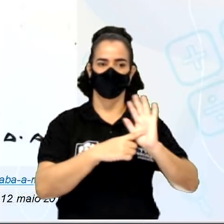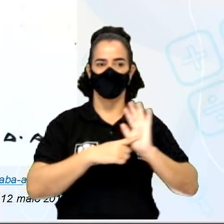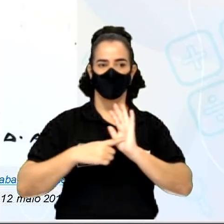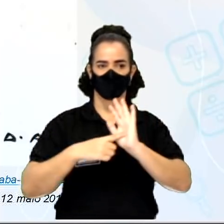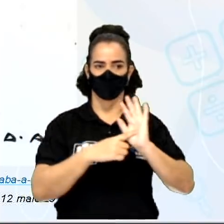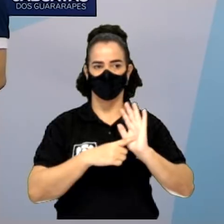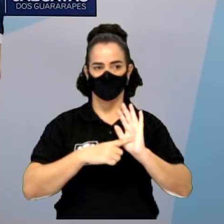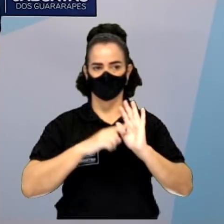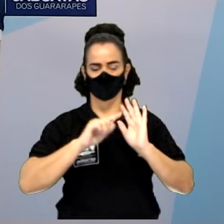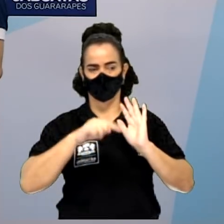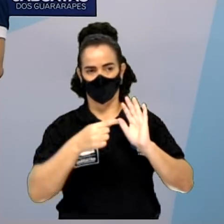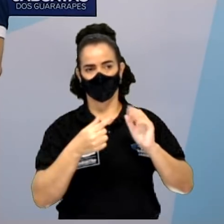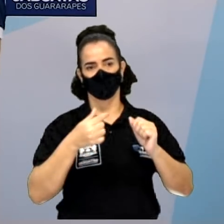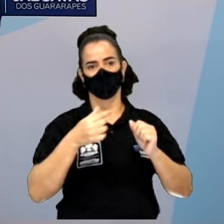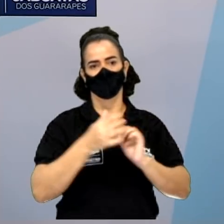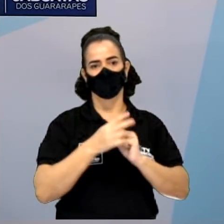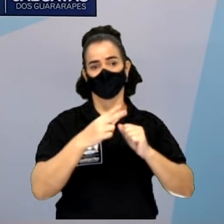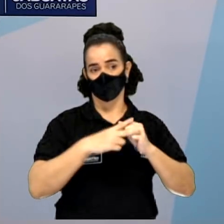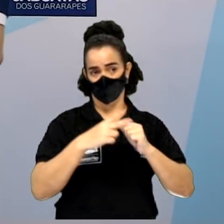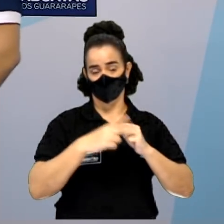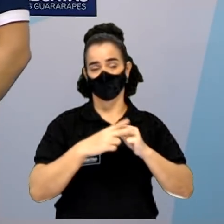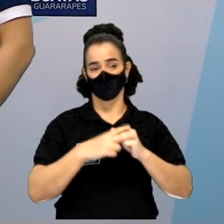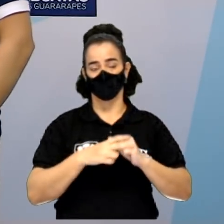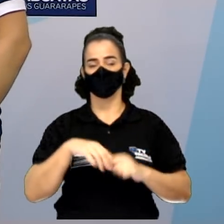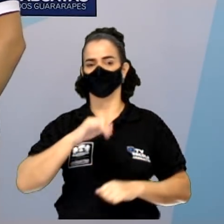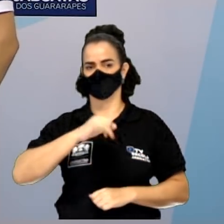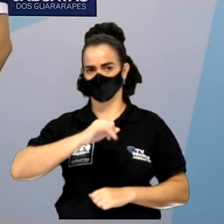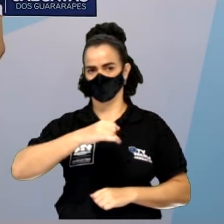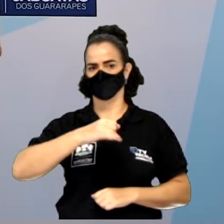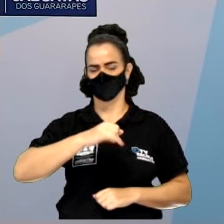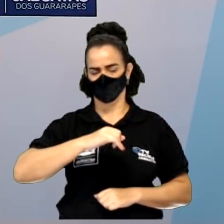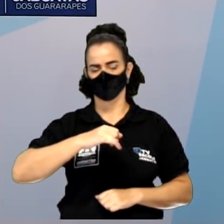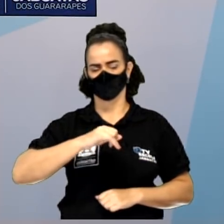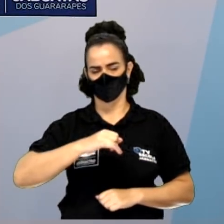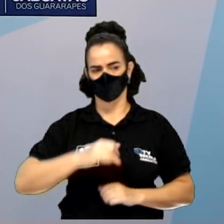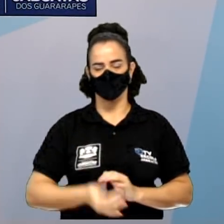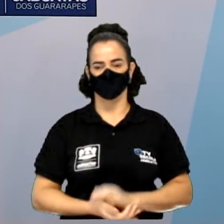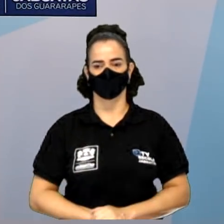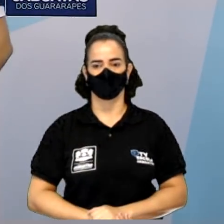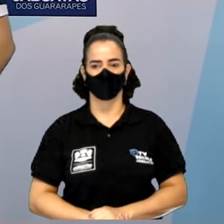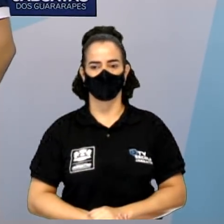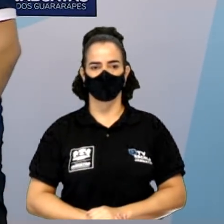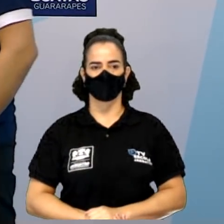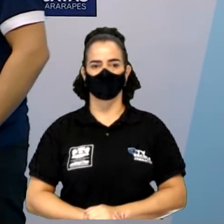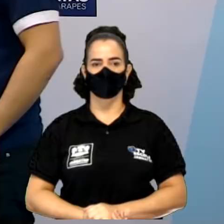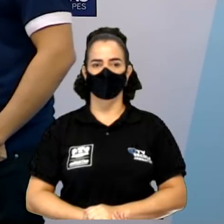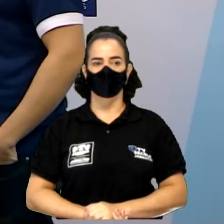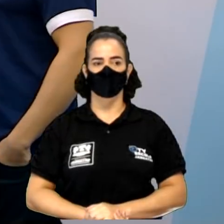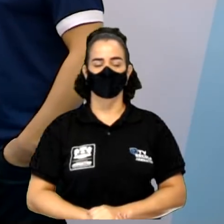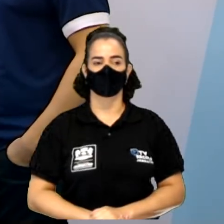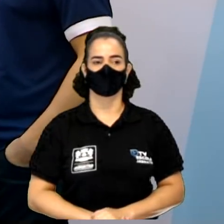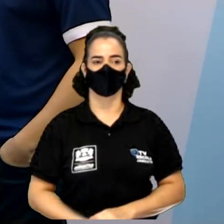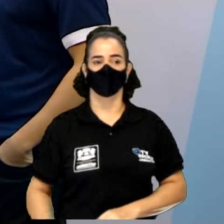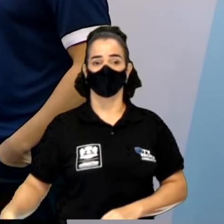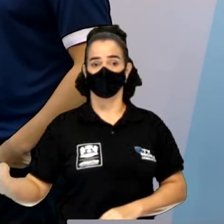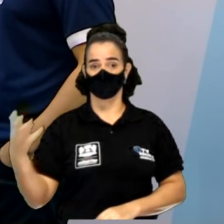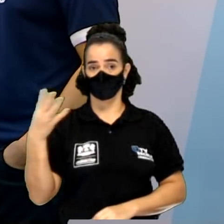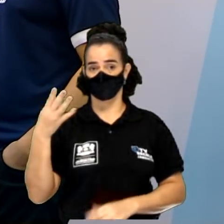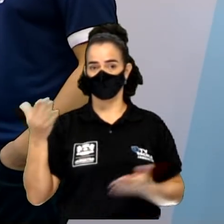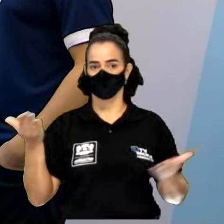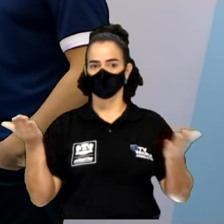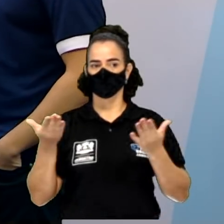assim, quando termina o período do jejum? O sujeito está vindo depois do verbo. Vamos aí para o item 4 agora. As